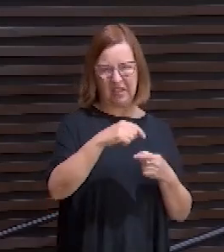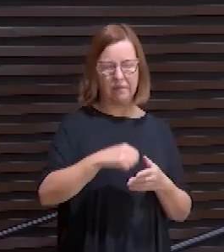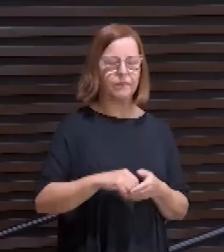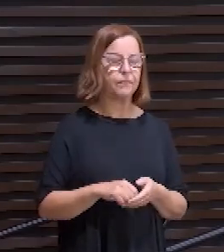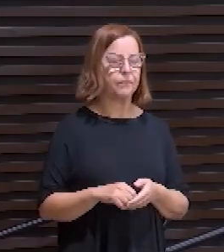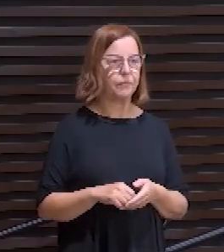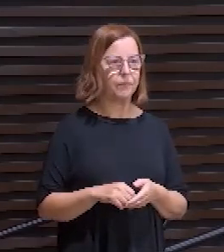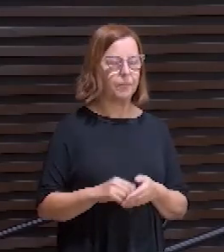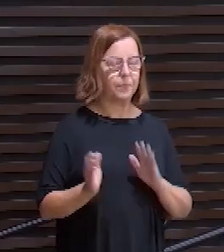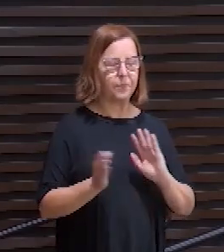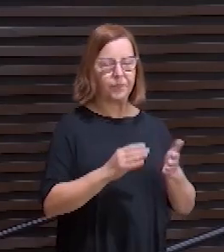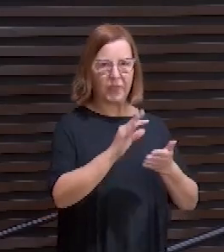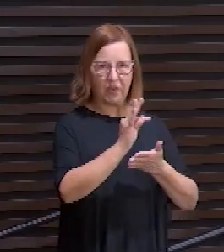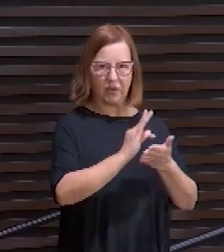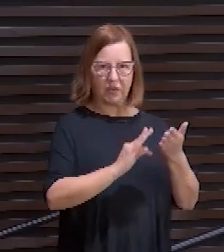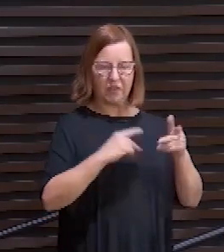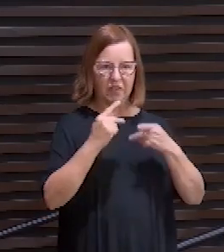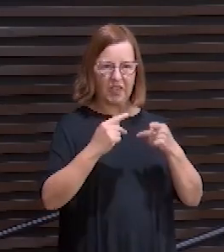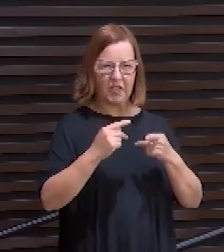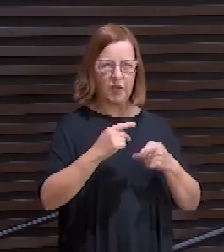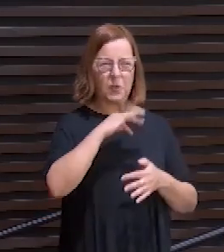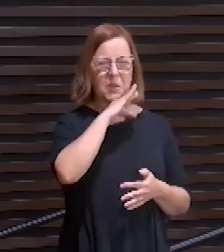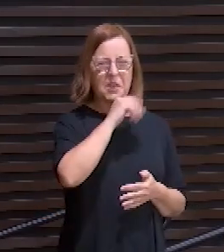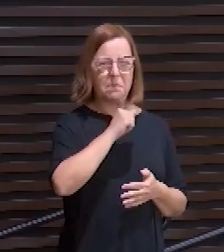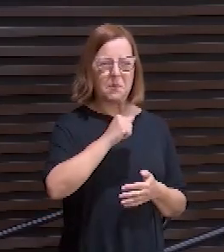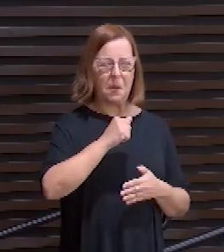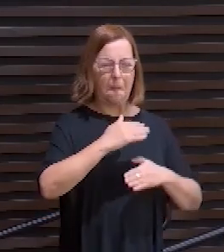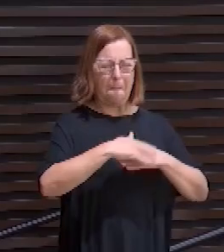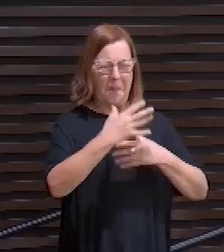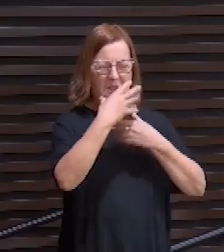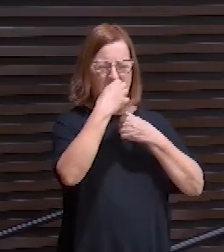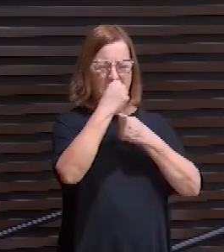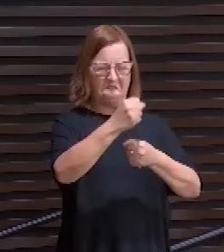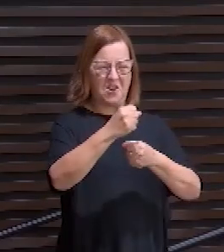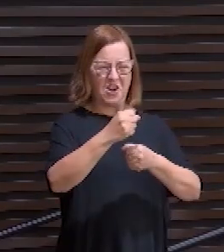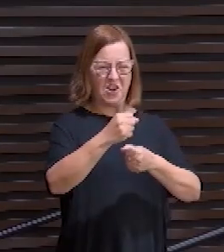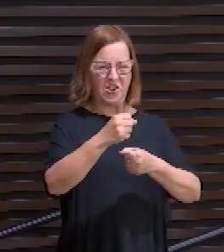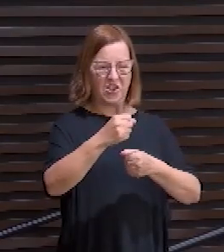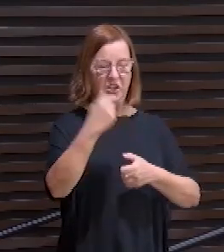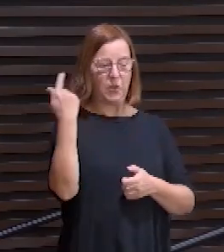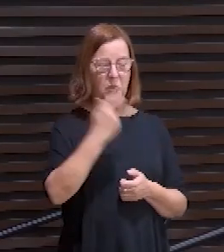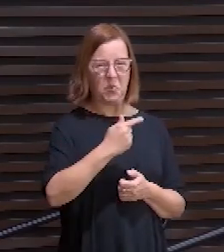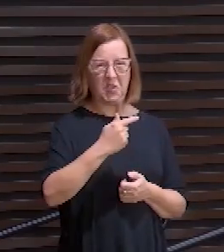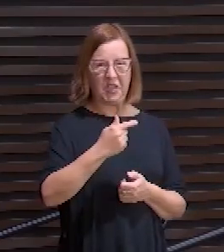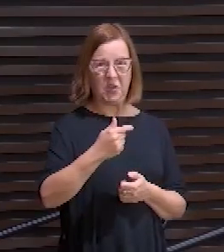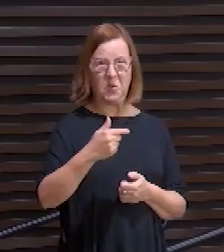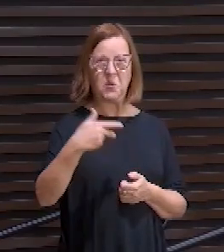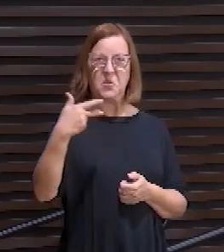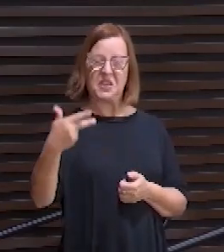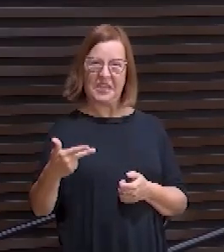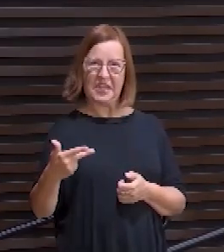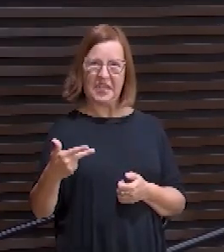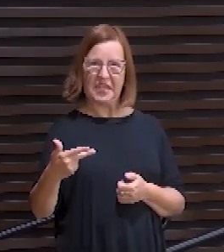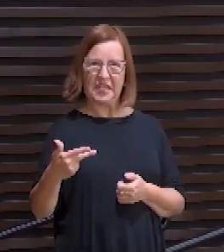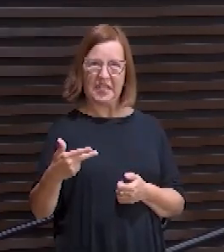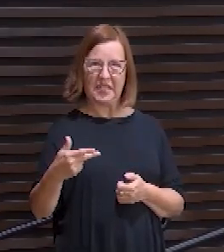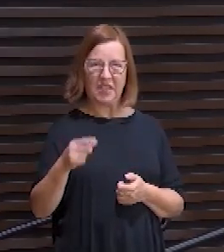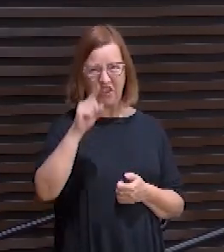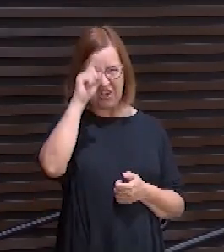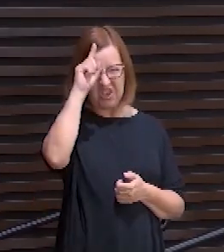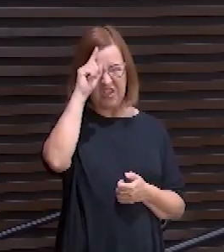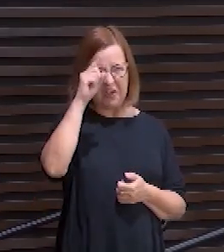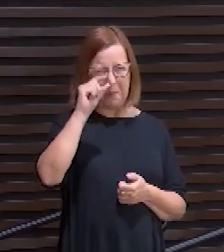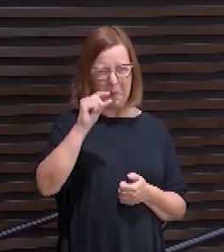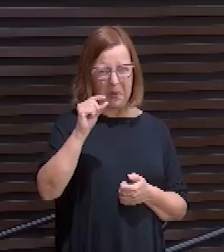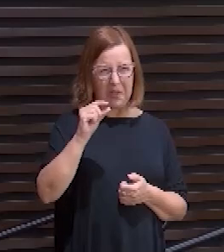do que os seus companheiros. Um chifre pequeno, ele parece mais robusto, mais difícil de quebrar. E quando a gente